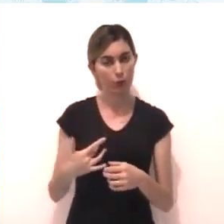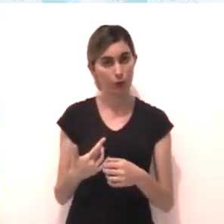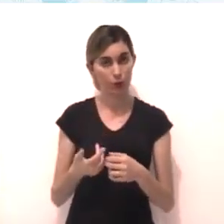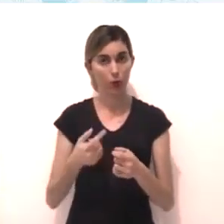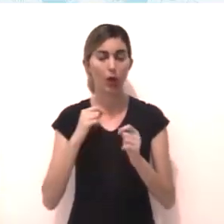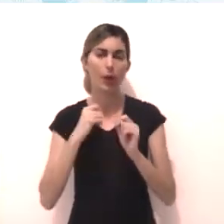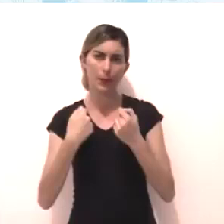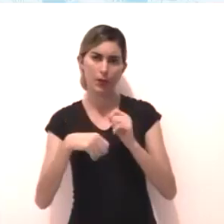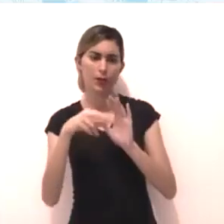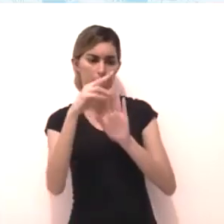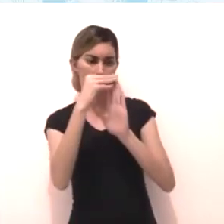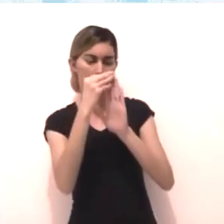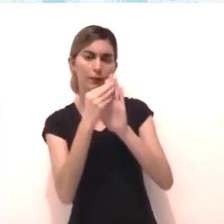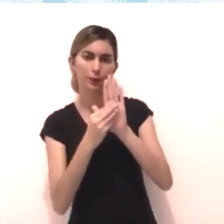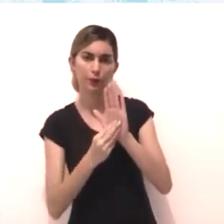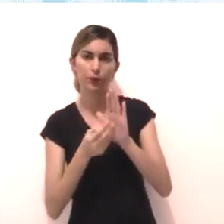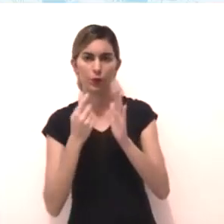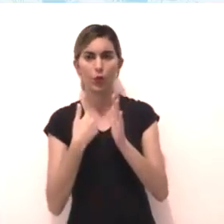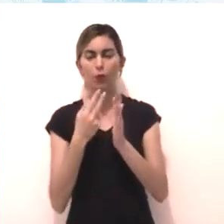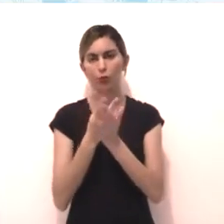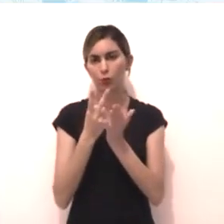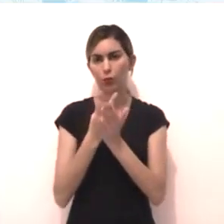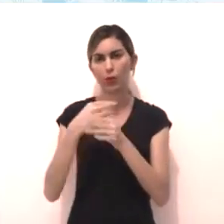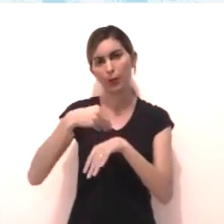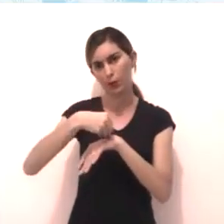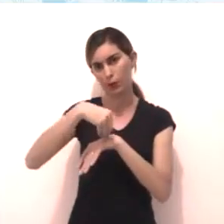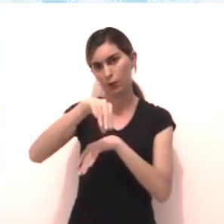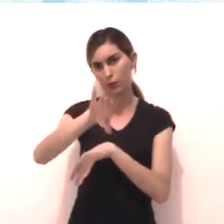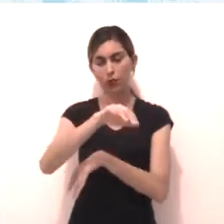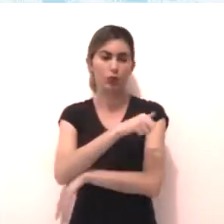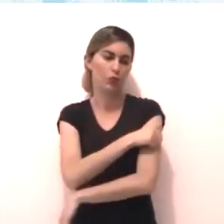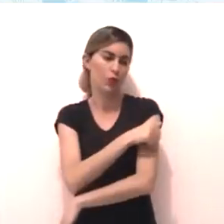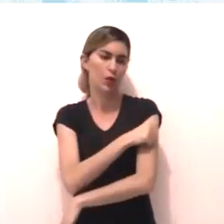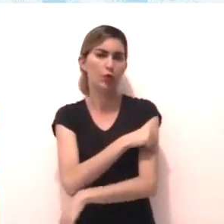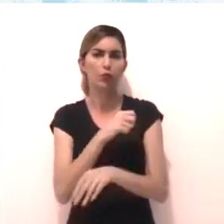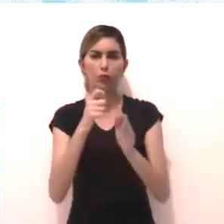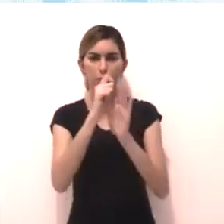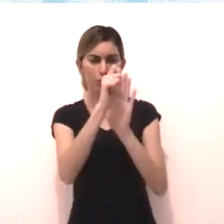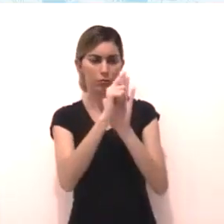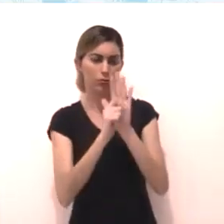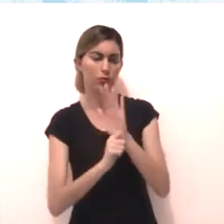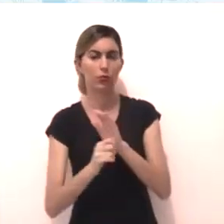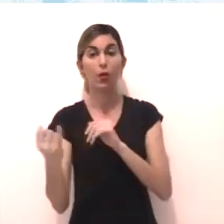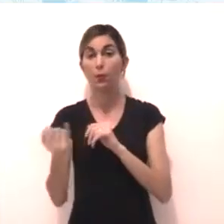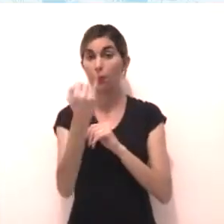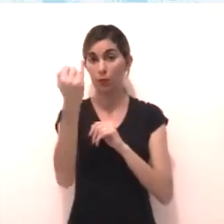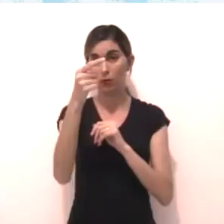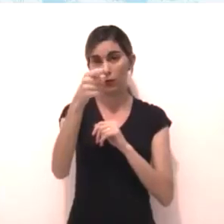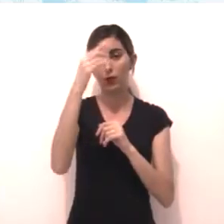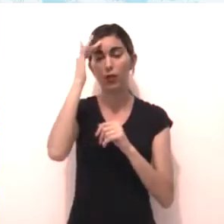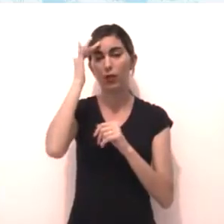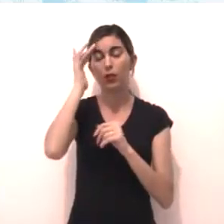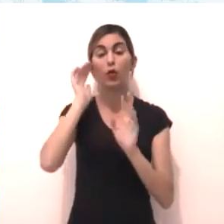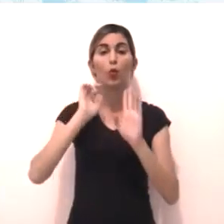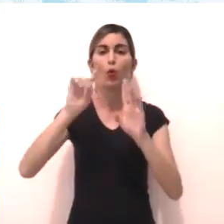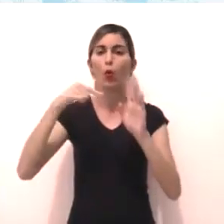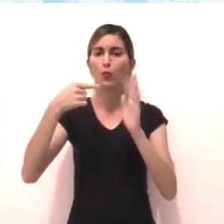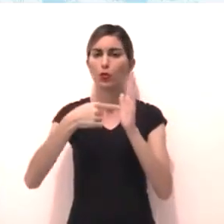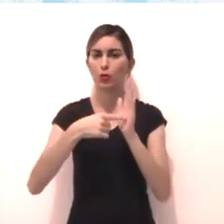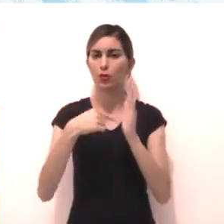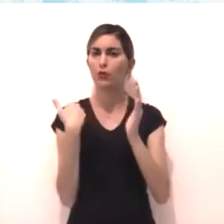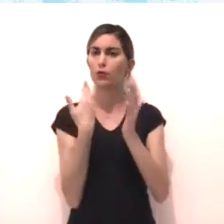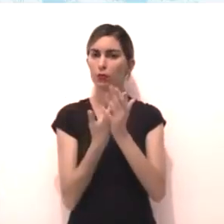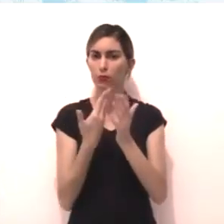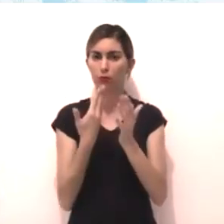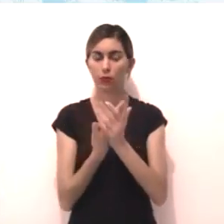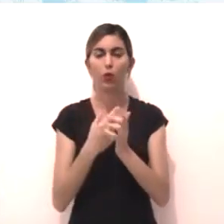nós precisamos seguir um roteiro. Eu sempre gosto de colocar para um aluno um roteiro porque é importante que vocês entendam qual é o objetivo